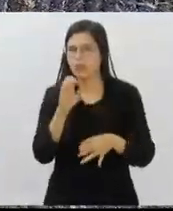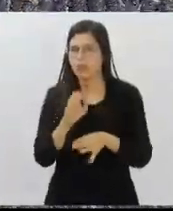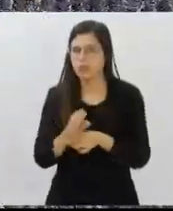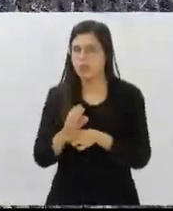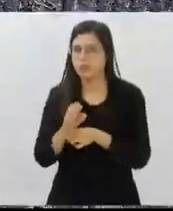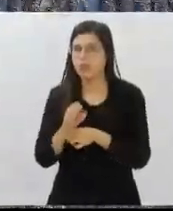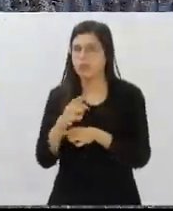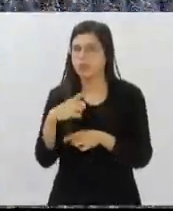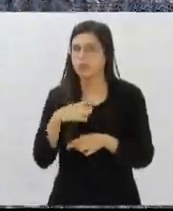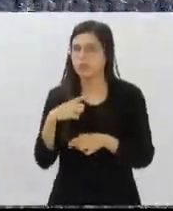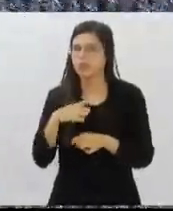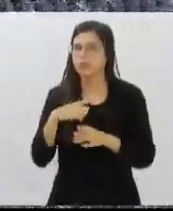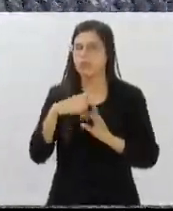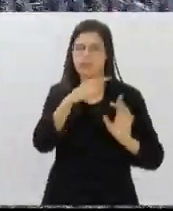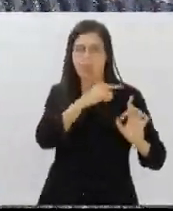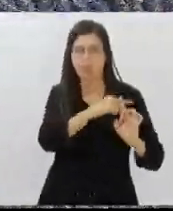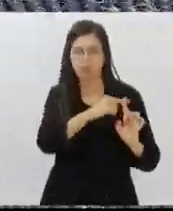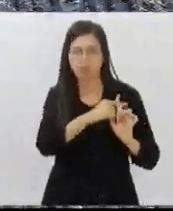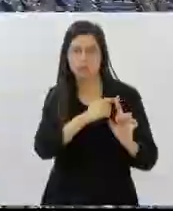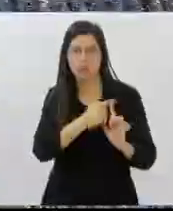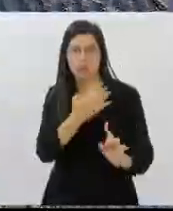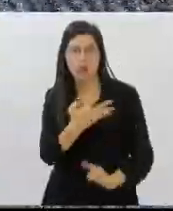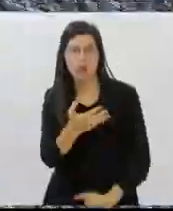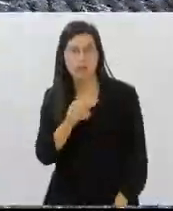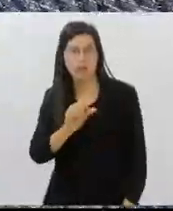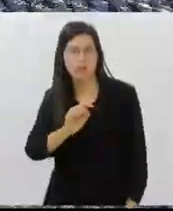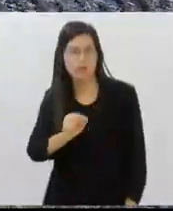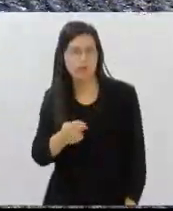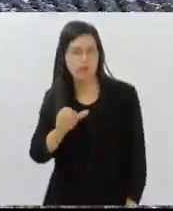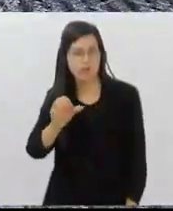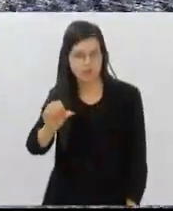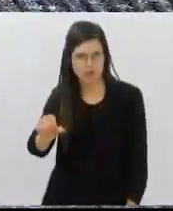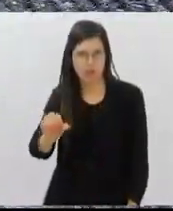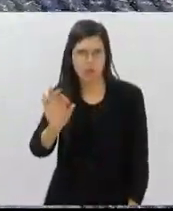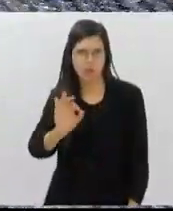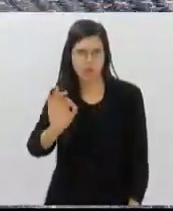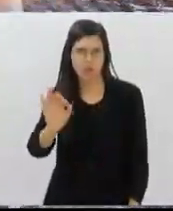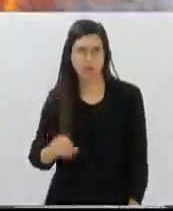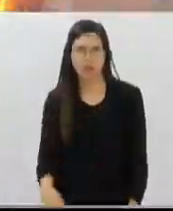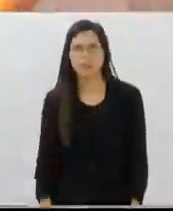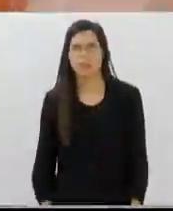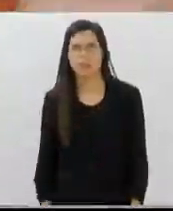do patamar do otimismo, com 49,9 pontos.